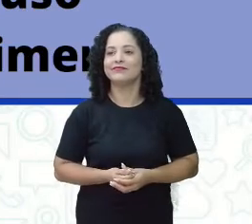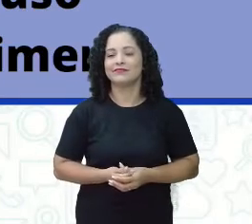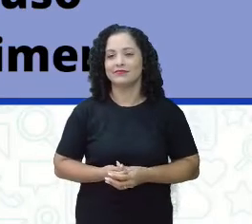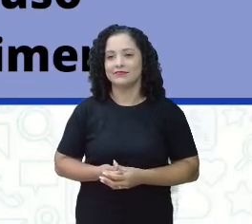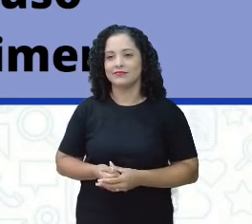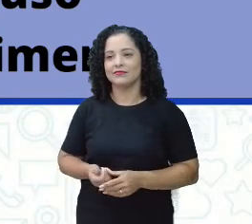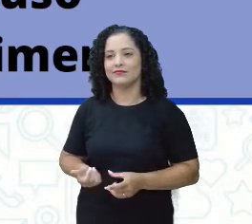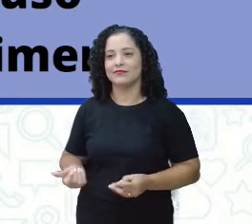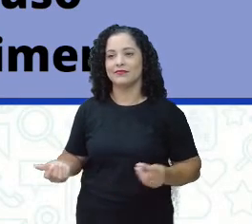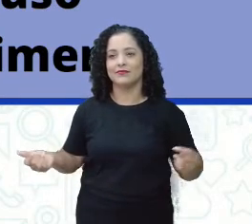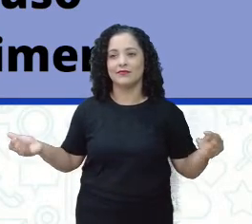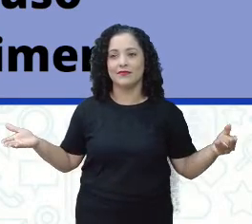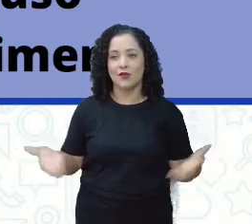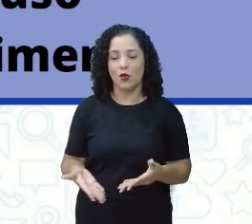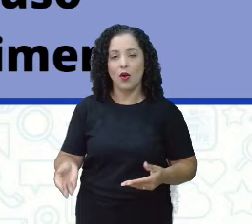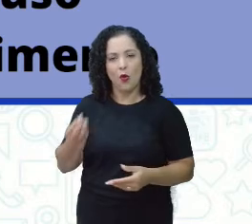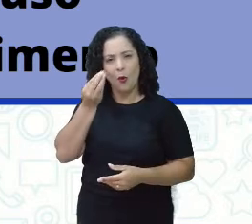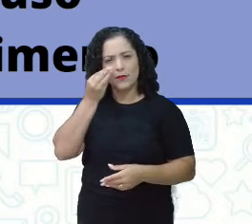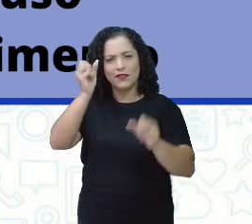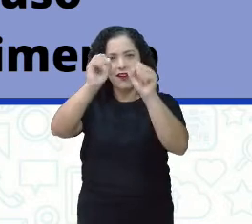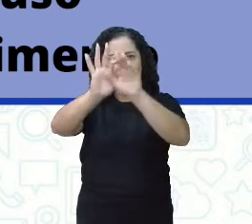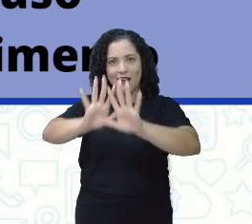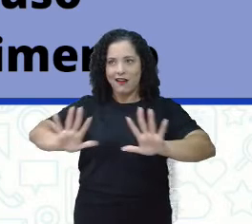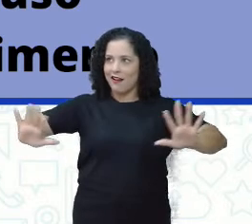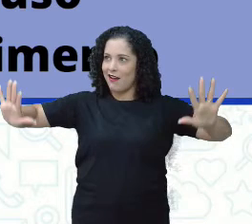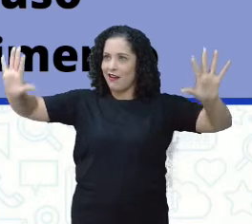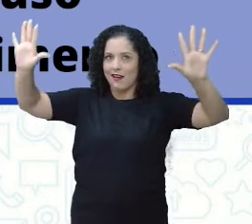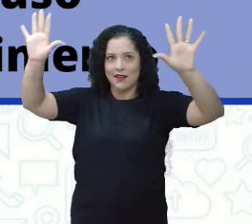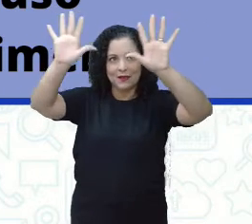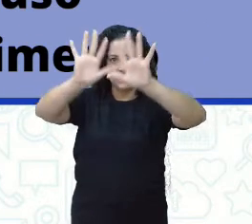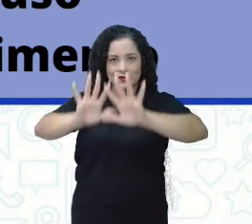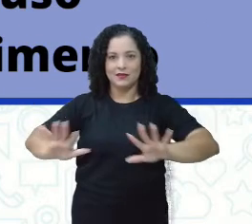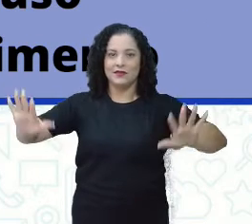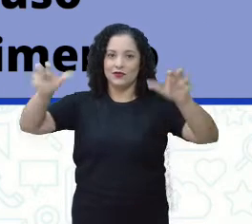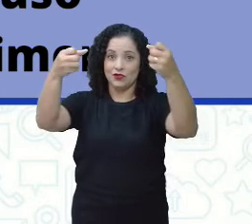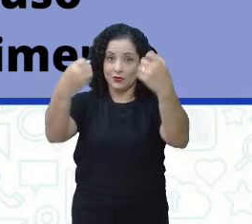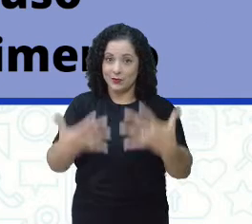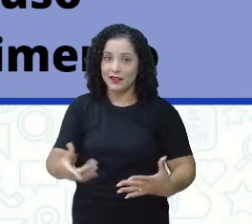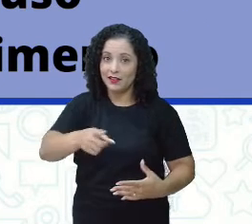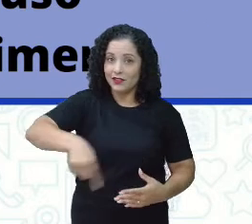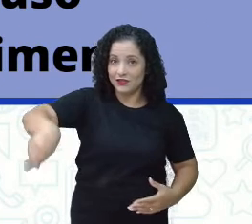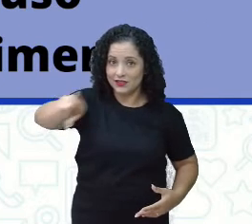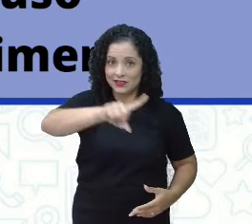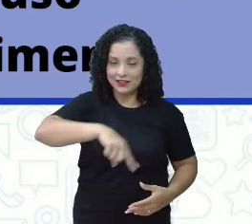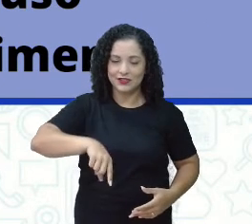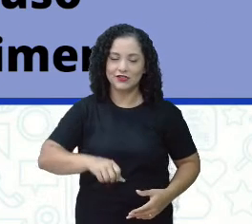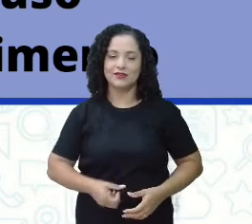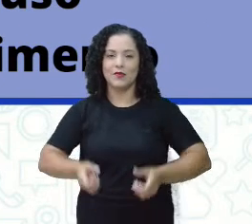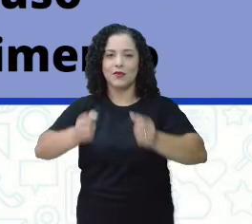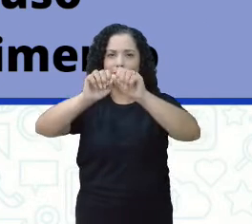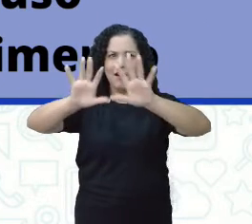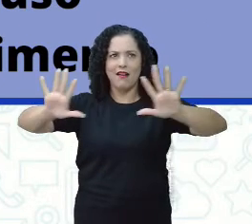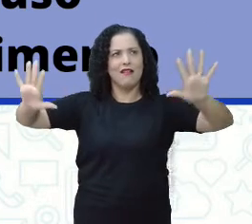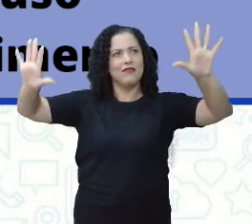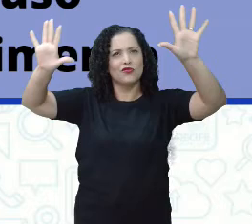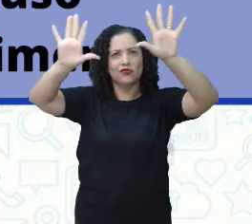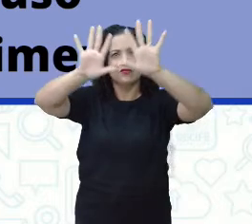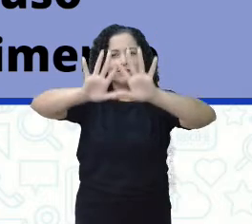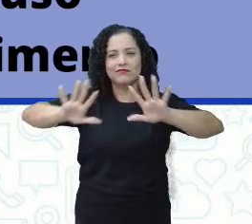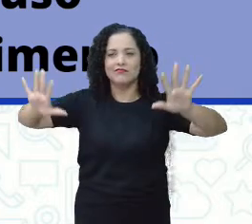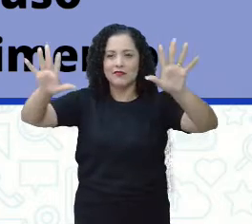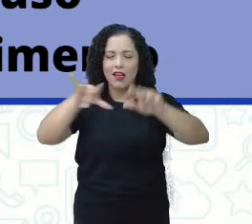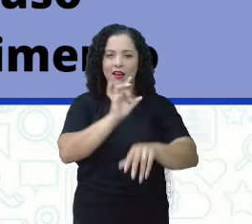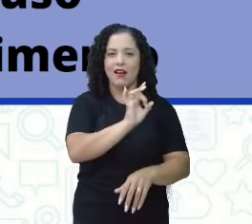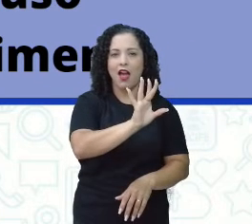primeiro observar essa paisagem, que eu também montei aqui para explicar a vocês. É uma imagem aí montada. Então, cada um